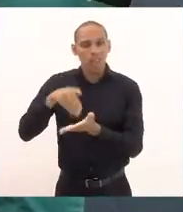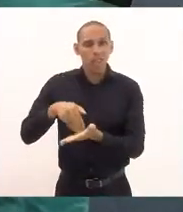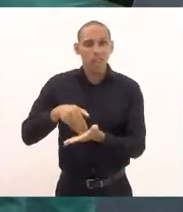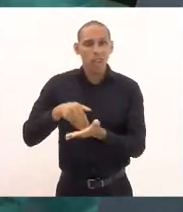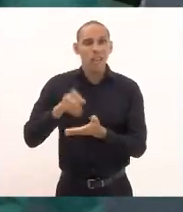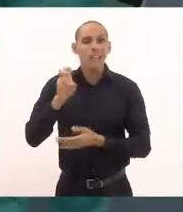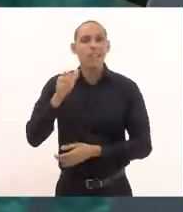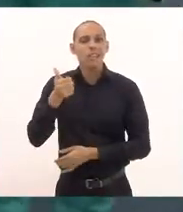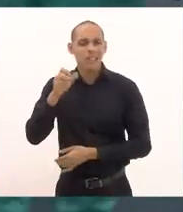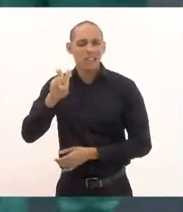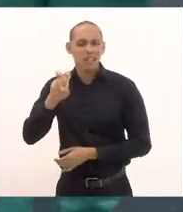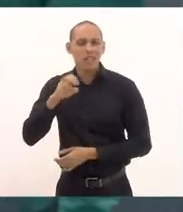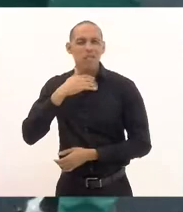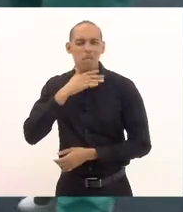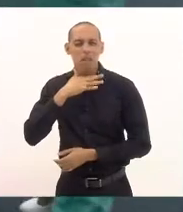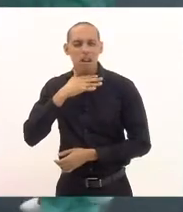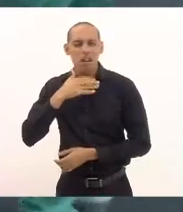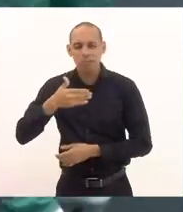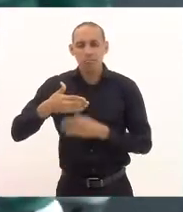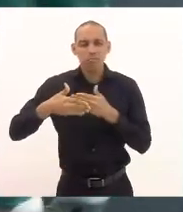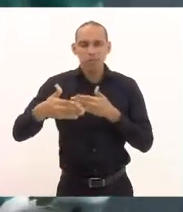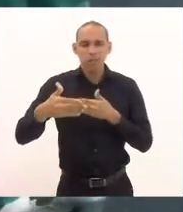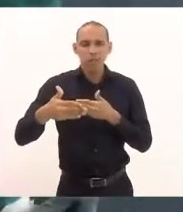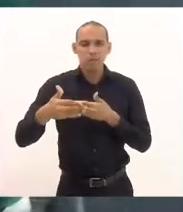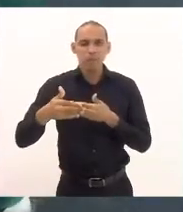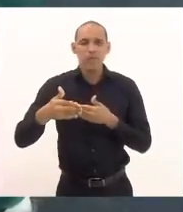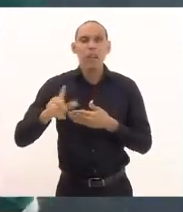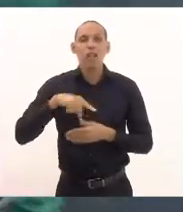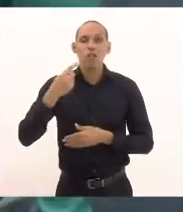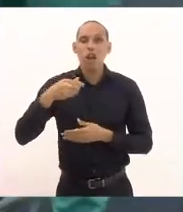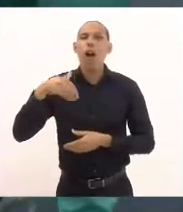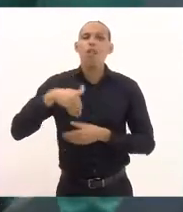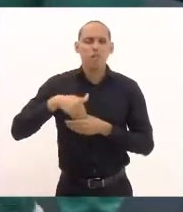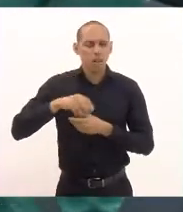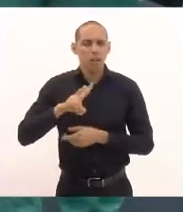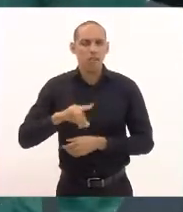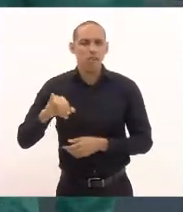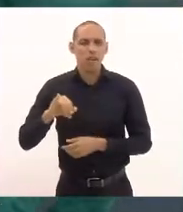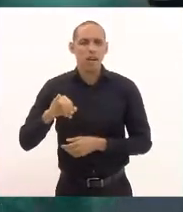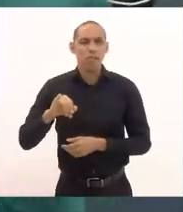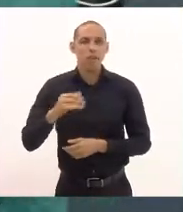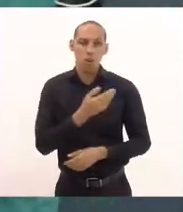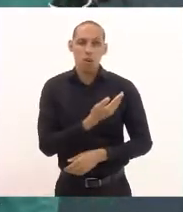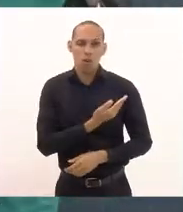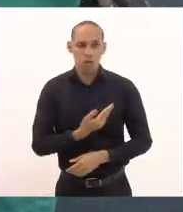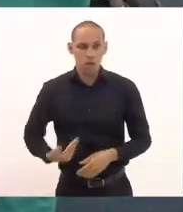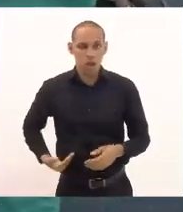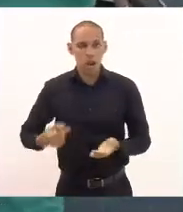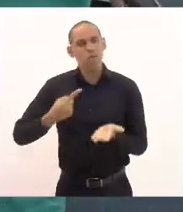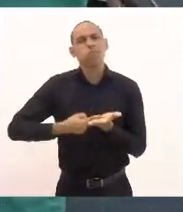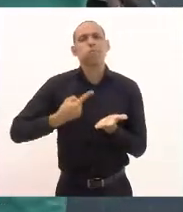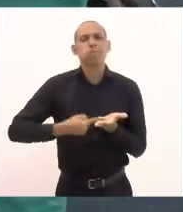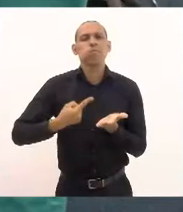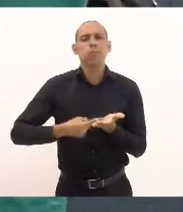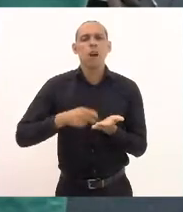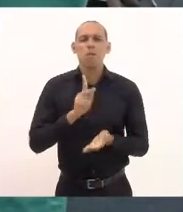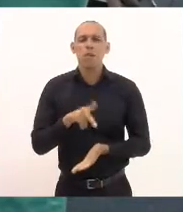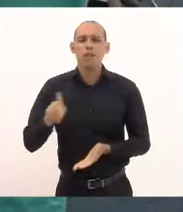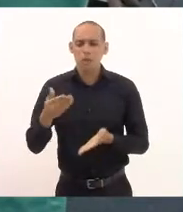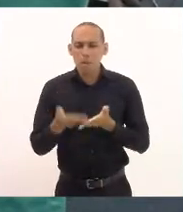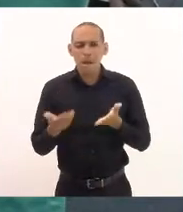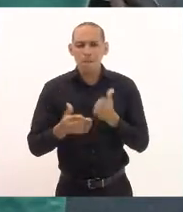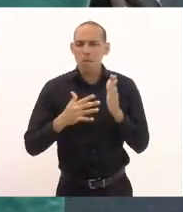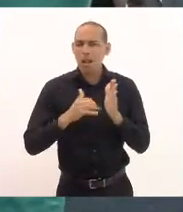quando essa matéria for definitivamente votada, um compromisso do governo de que nenhum professor vai ser removido, vai perder sua matrícula de